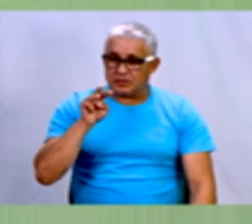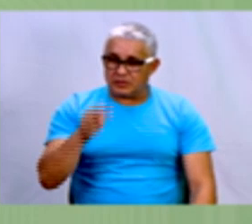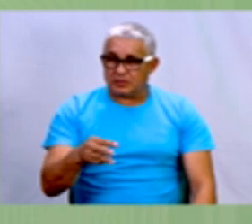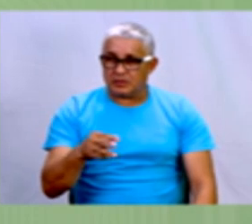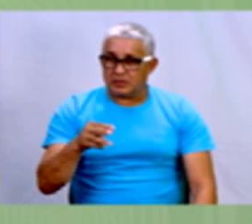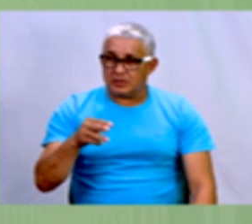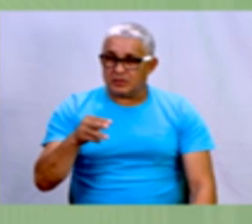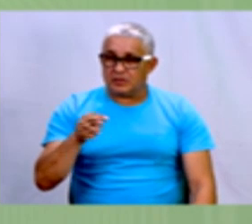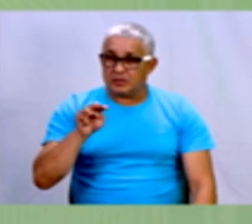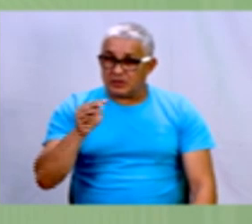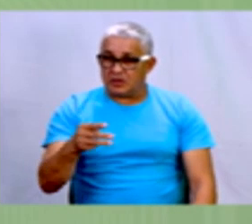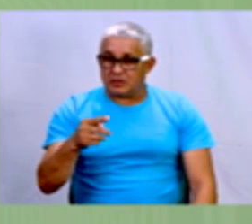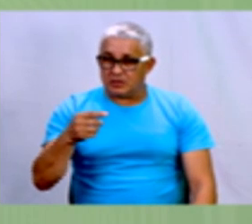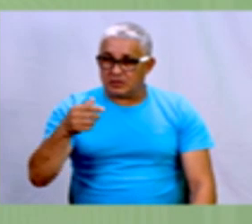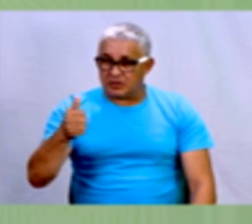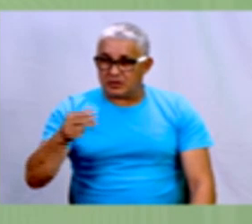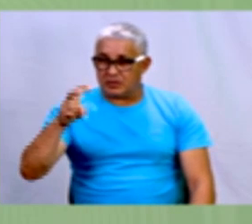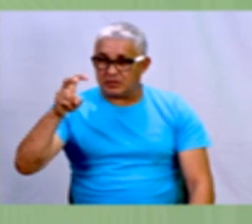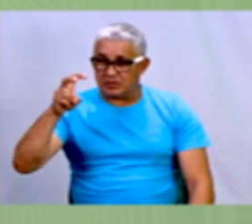3.154,71.